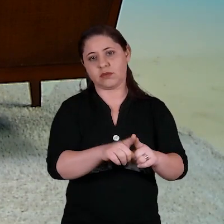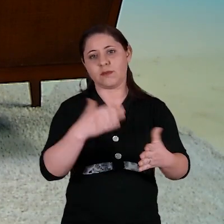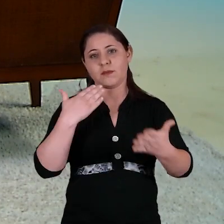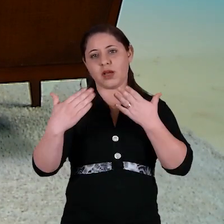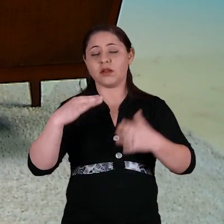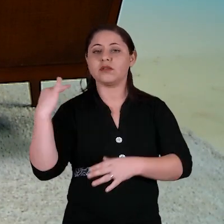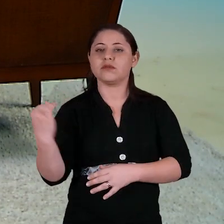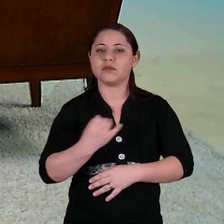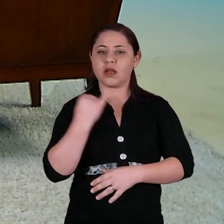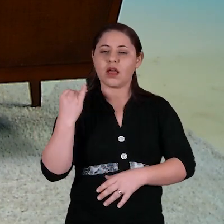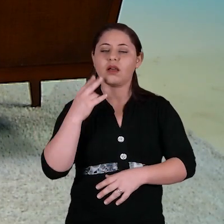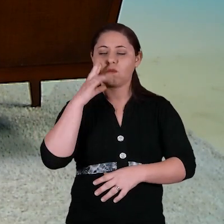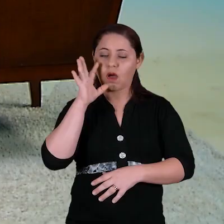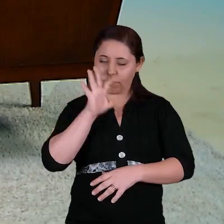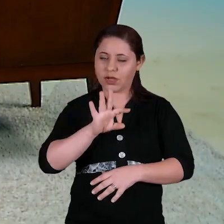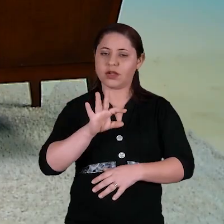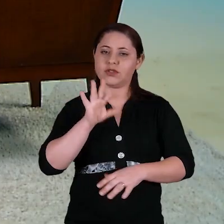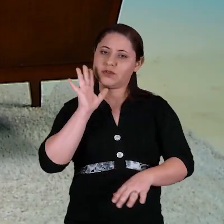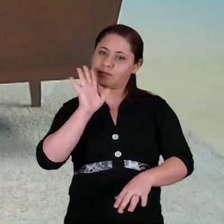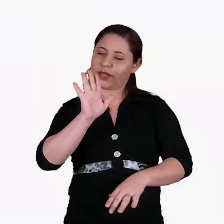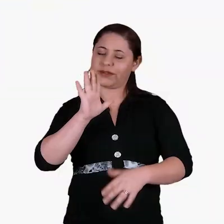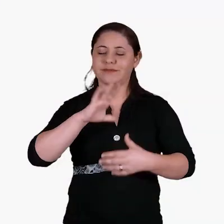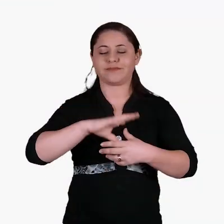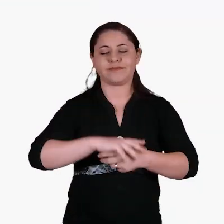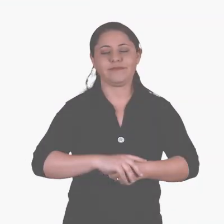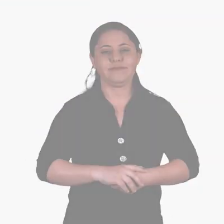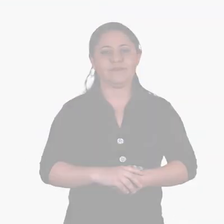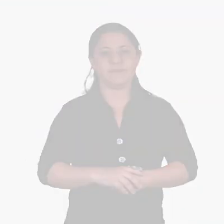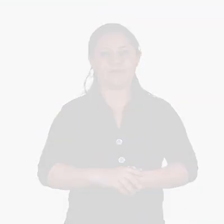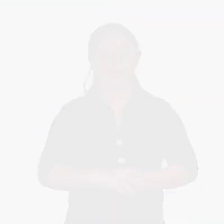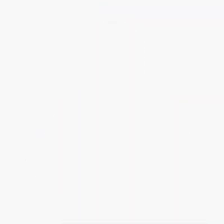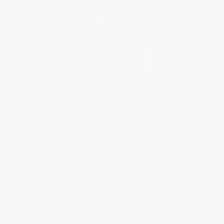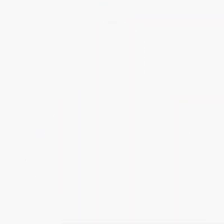importante, vale a pena você ficar ligado. Até já!